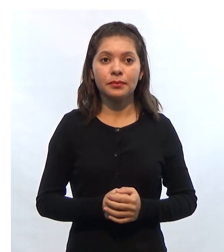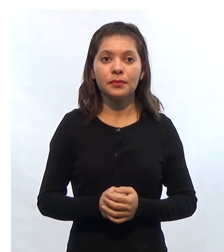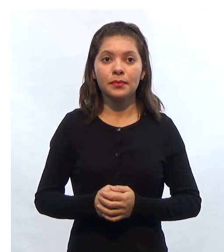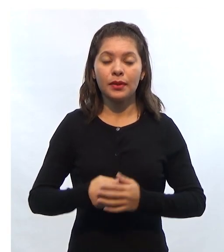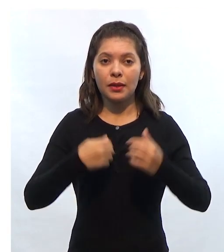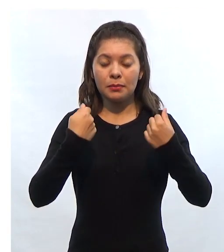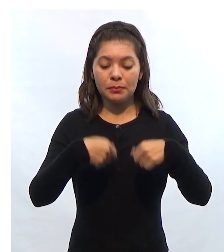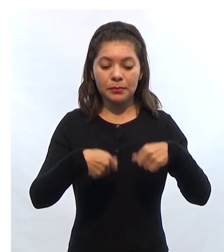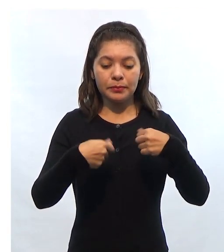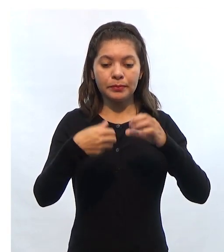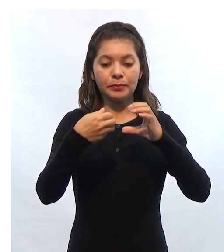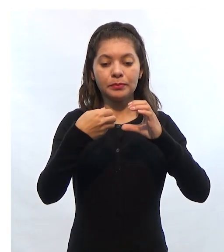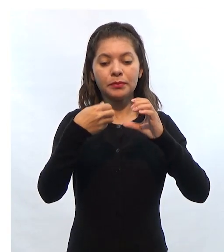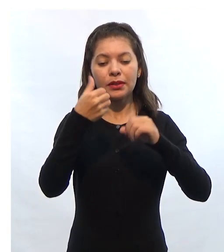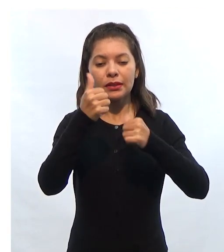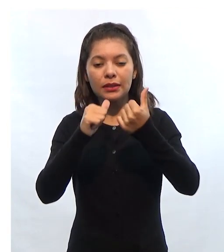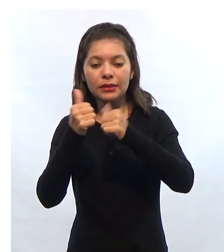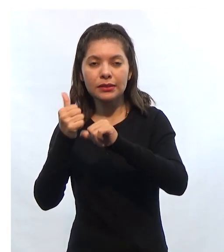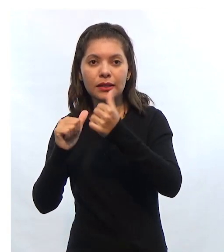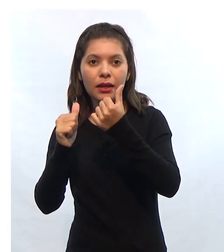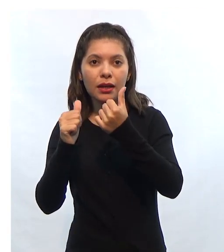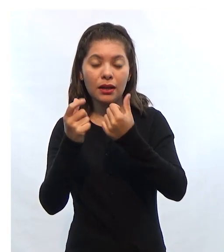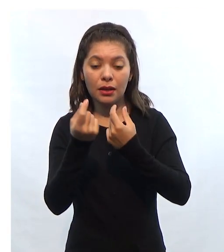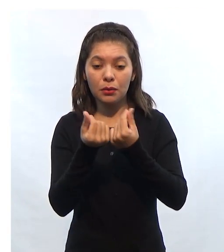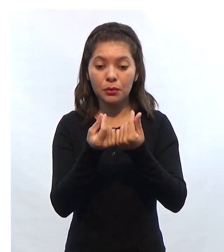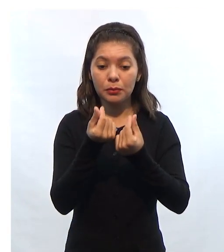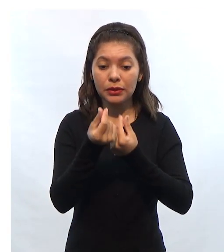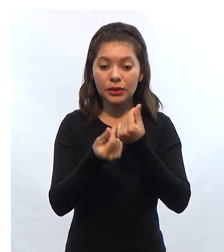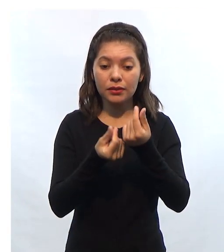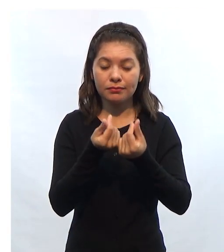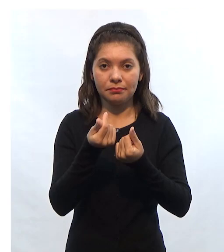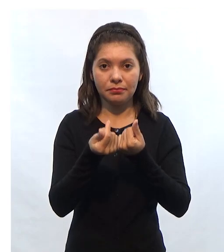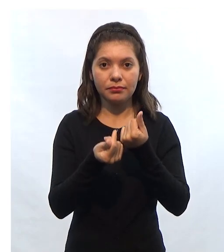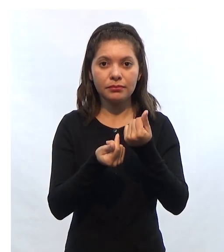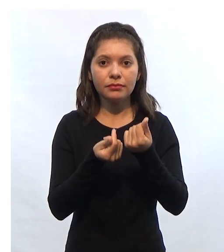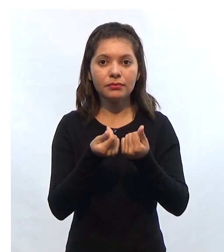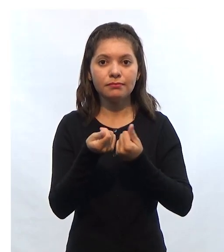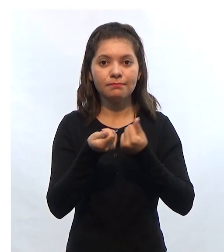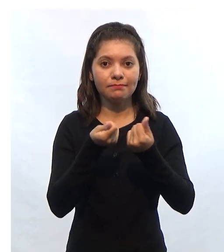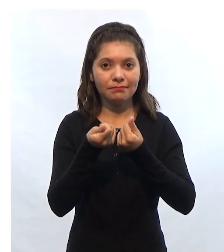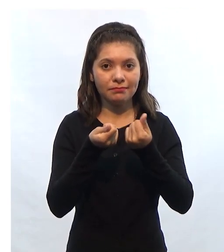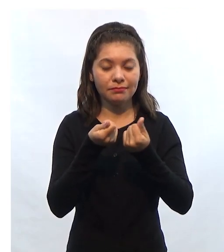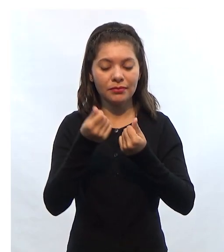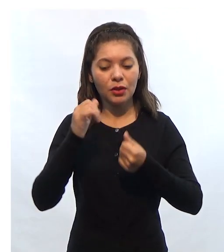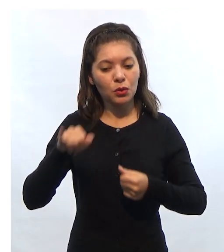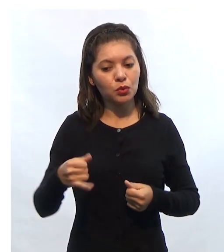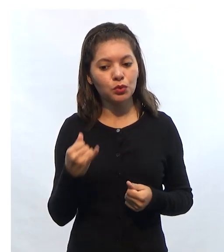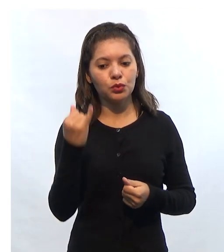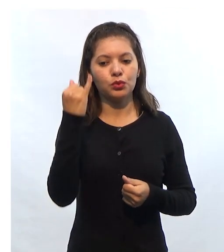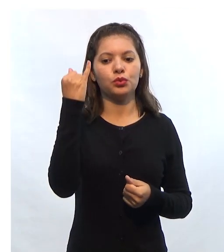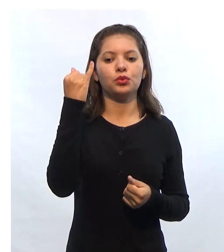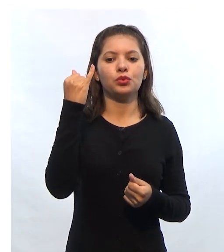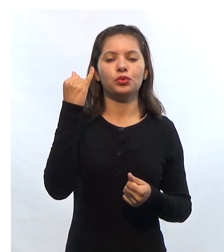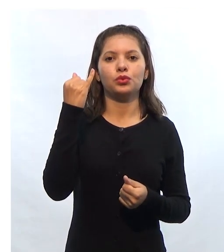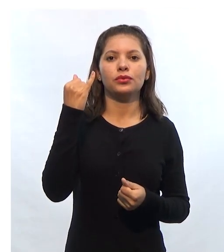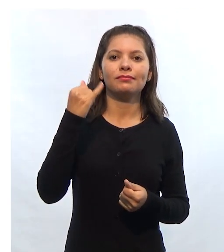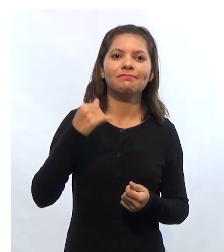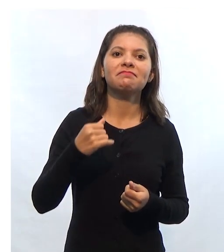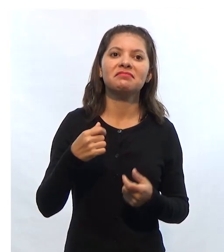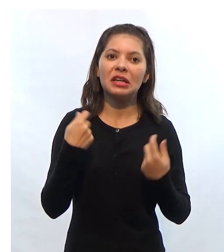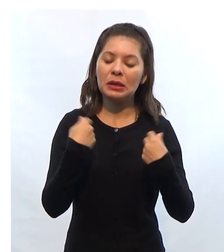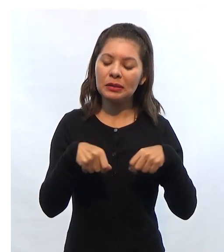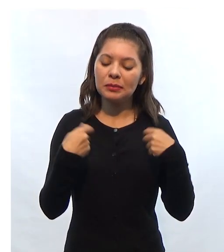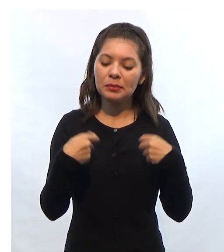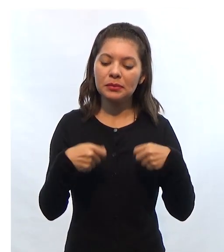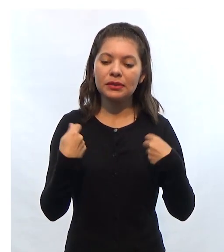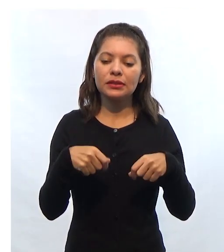tá? É preciso analisar os fatores econômicos, mesma coisa, né? Como é que está a economia, como é que estão os juros, como é que está a